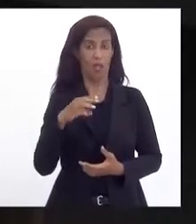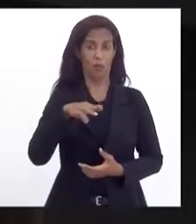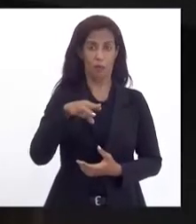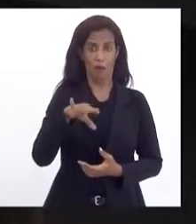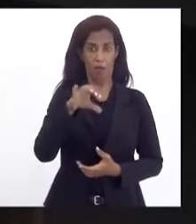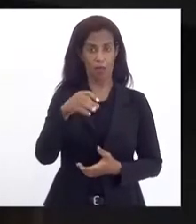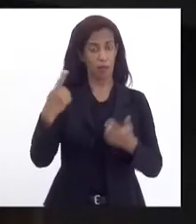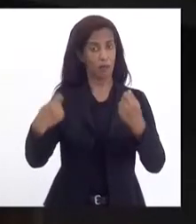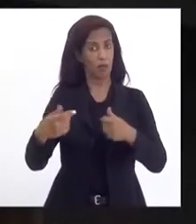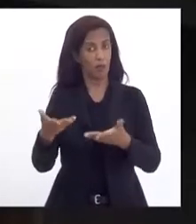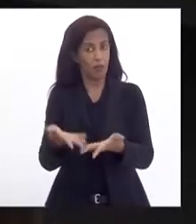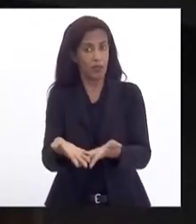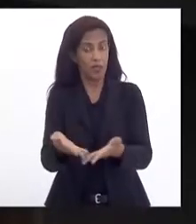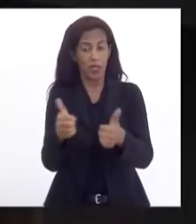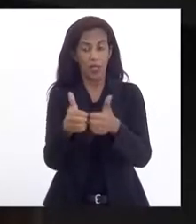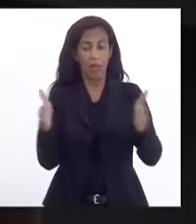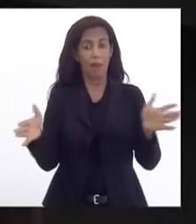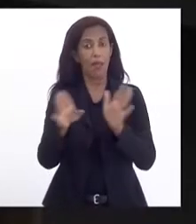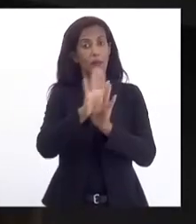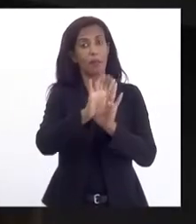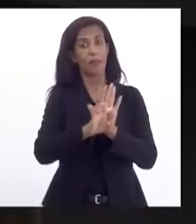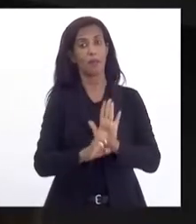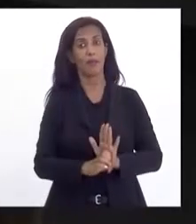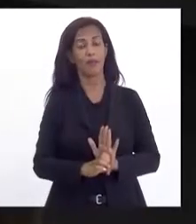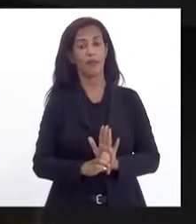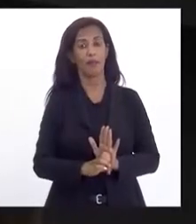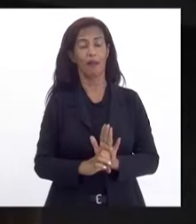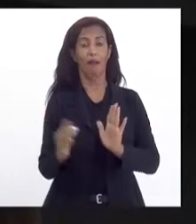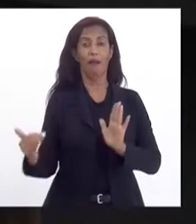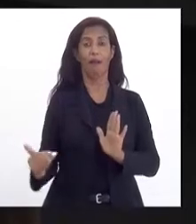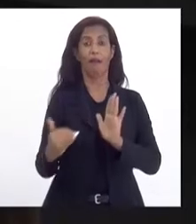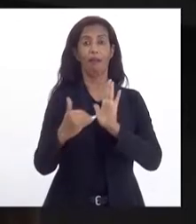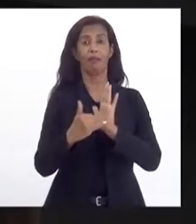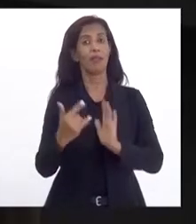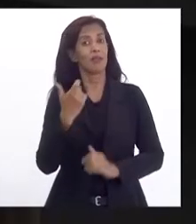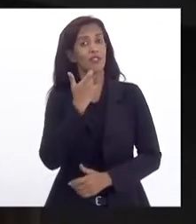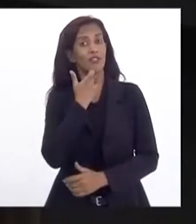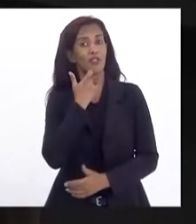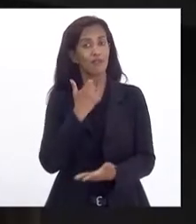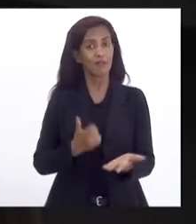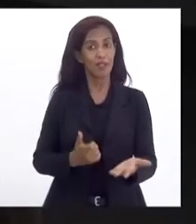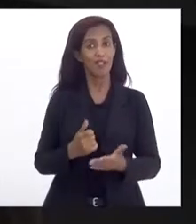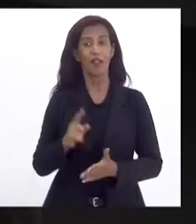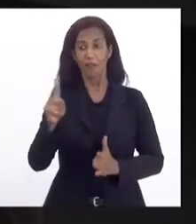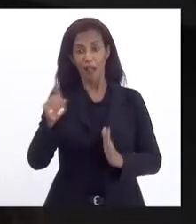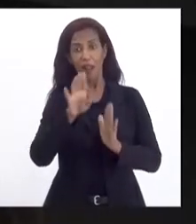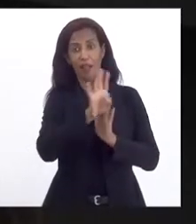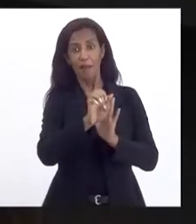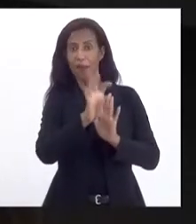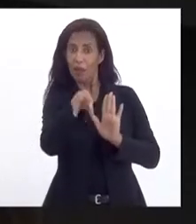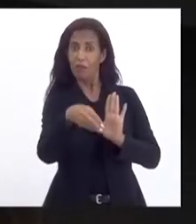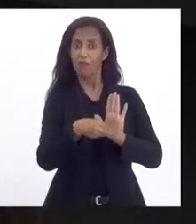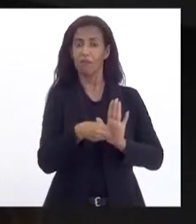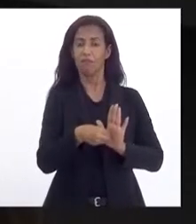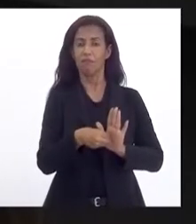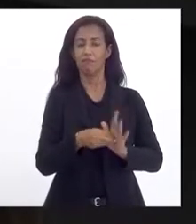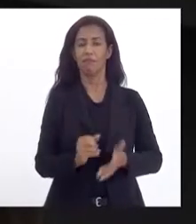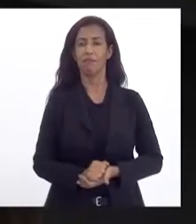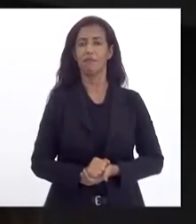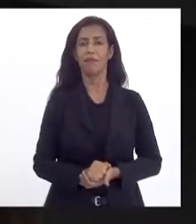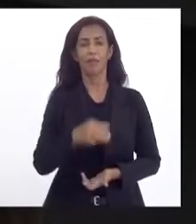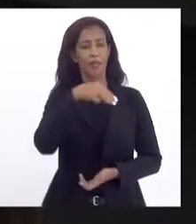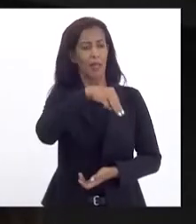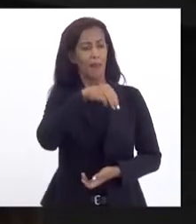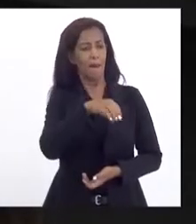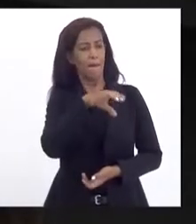sugerir a ele, está aberto para emenda até sexta-feira. Vai lá a emenda. Mercado São